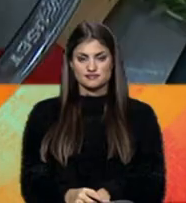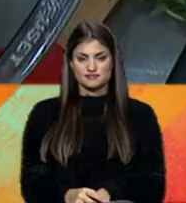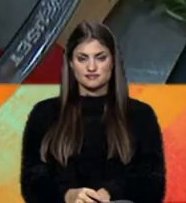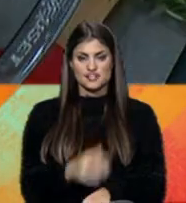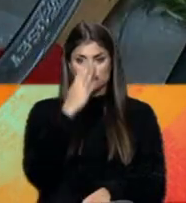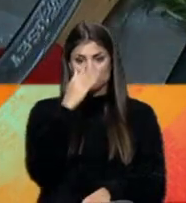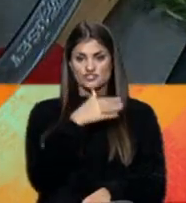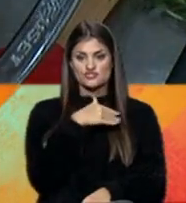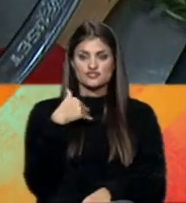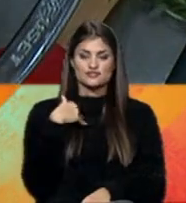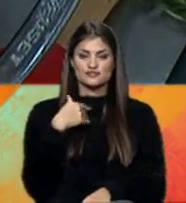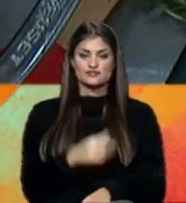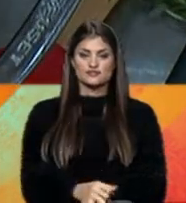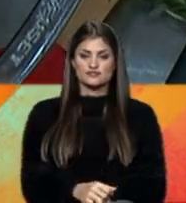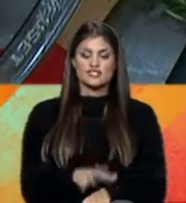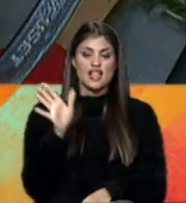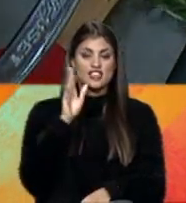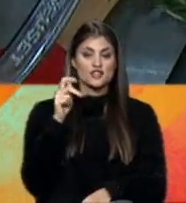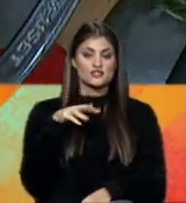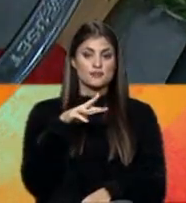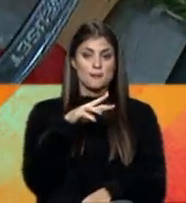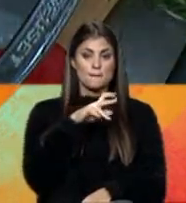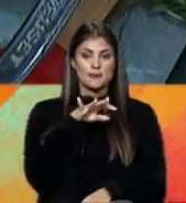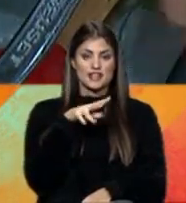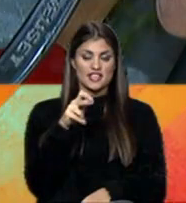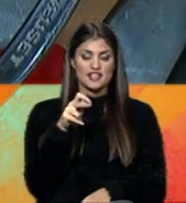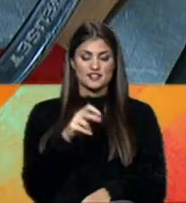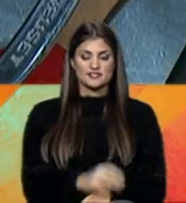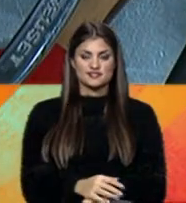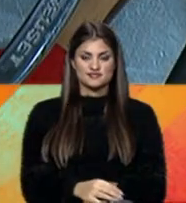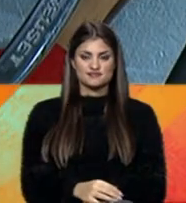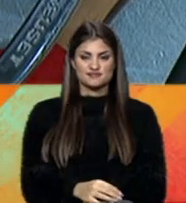Meu Deus. Adeus, Maria. Adeus, Maria.